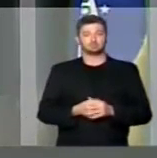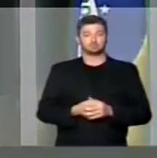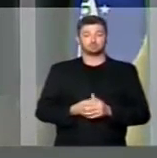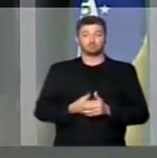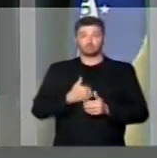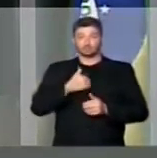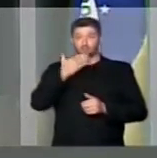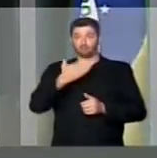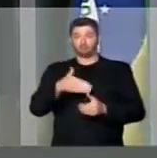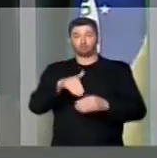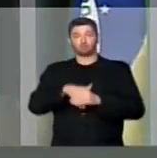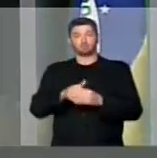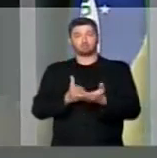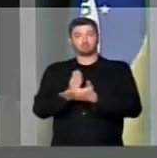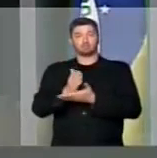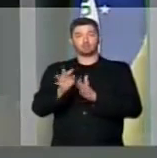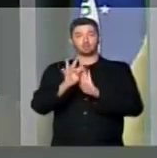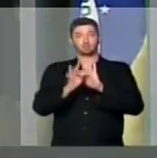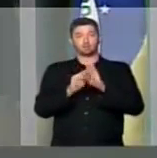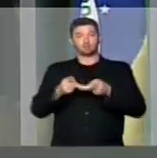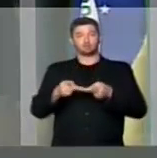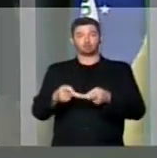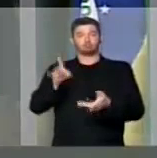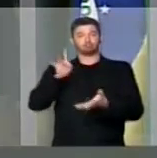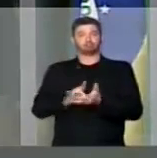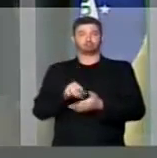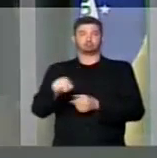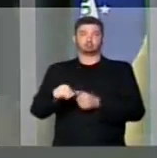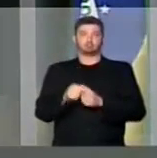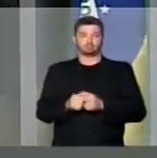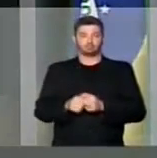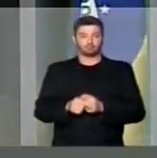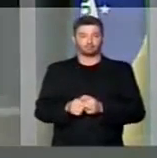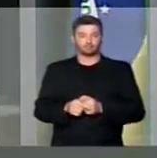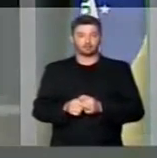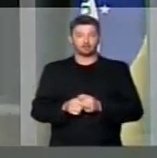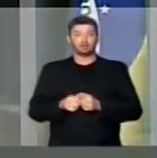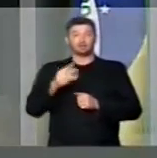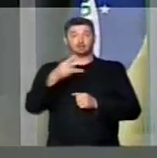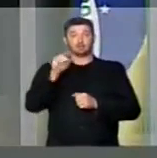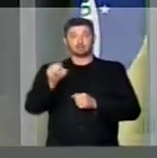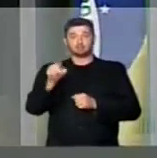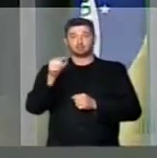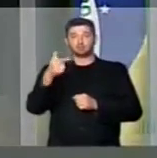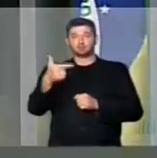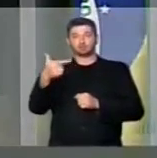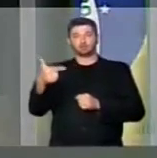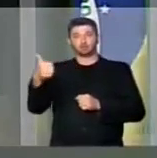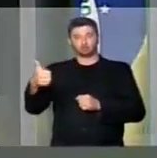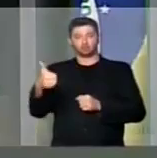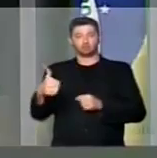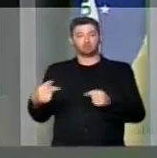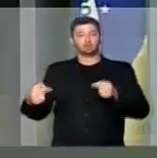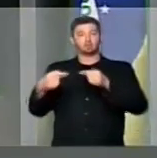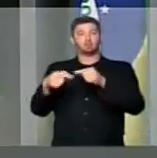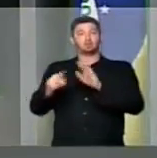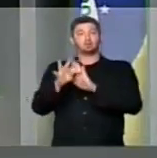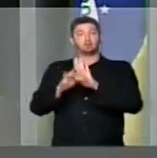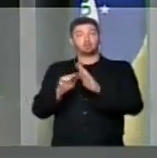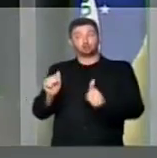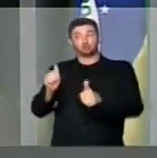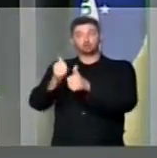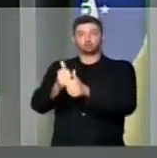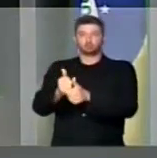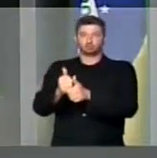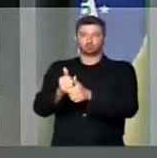voto pela aprovação do presente projeto original, projeto 3.221, na forma do